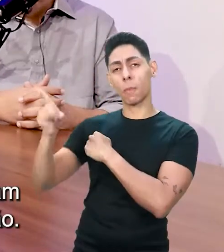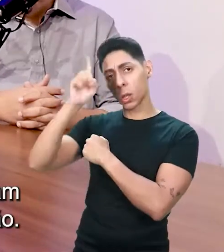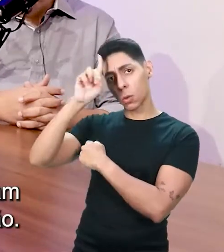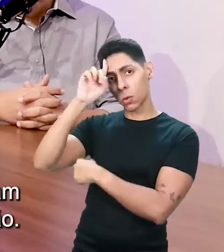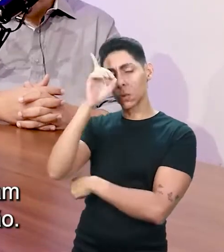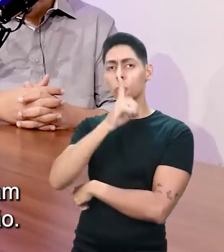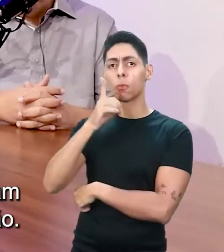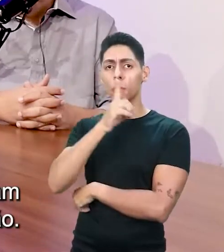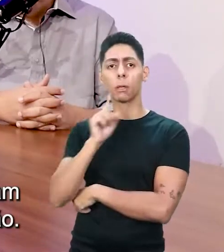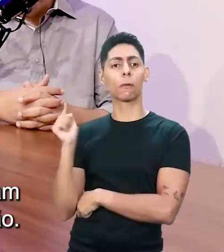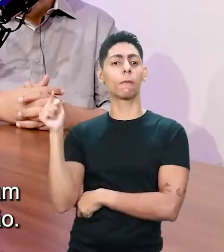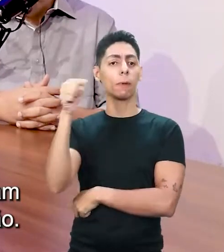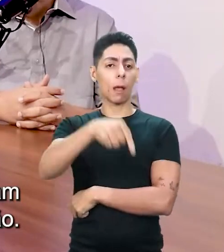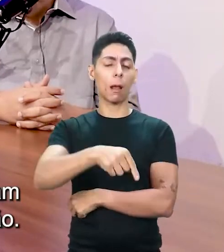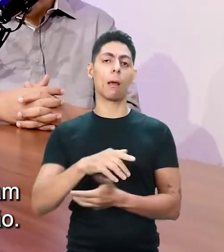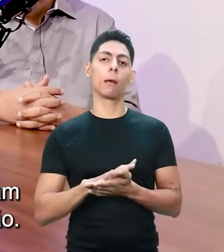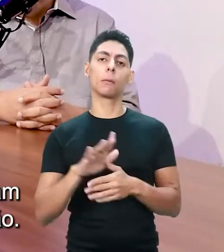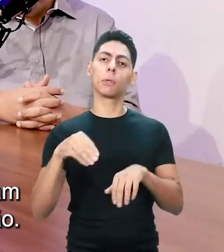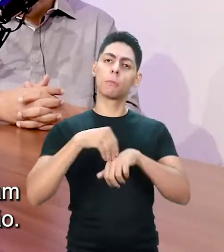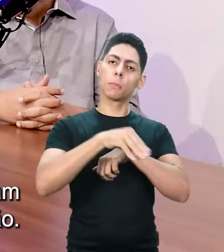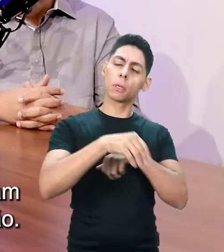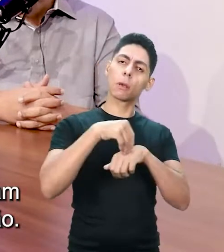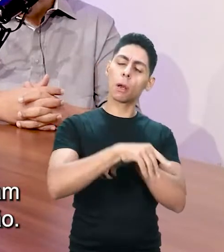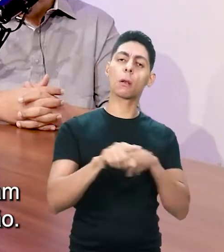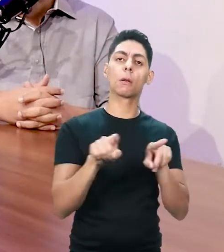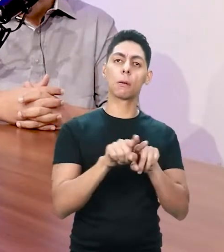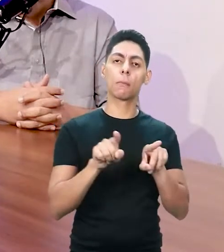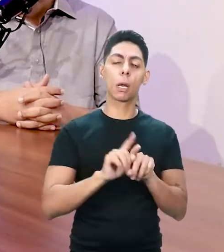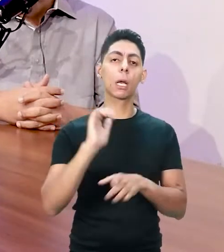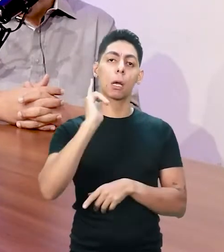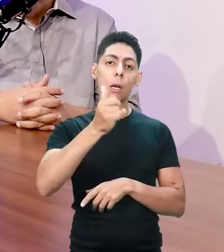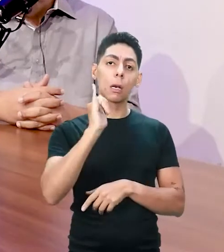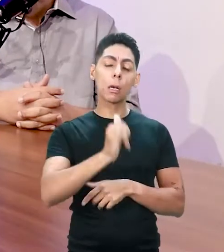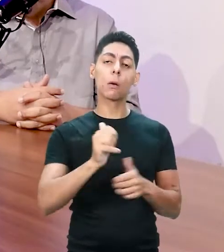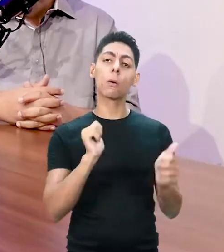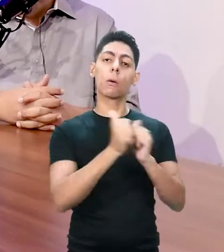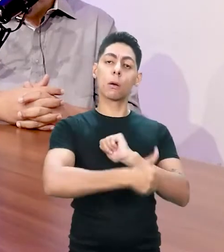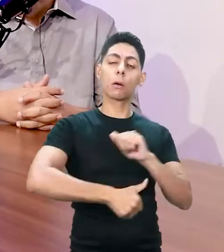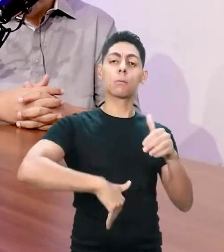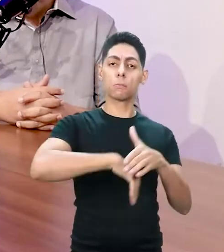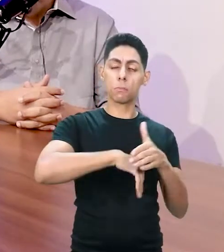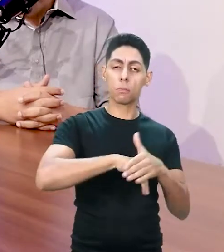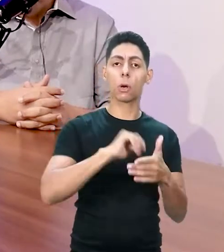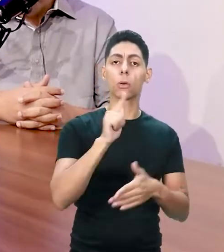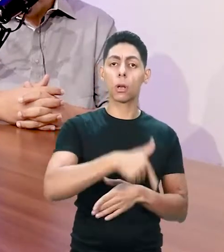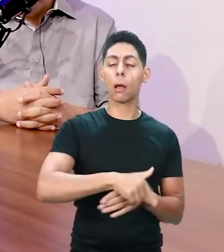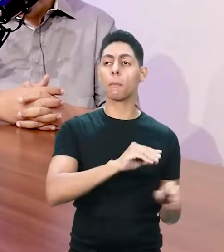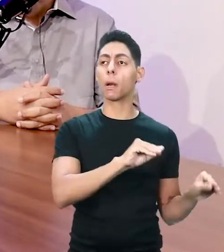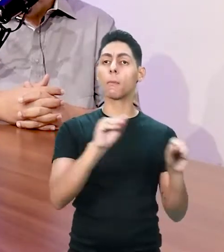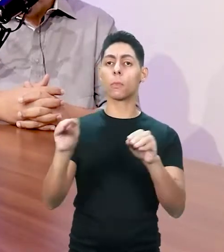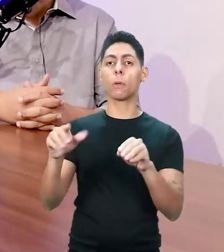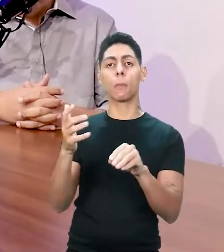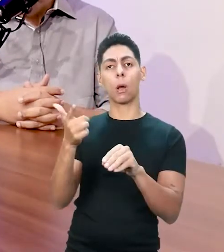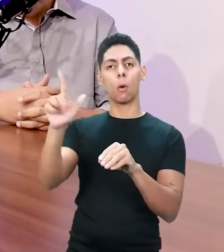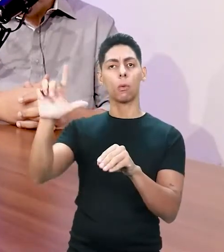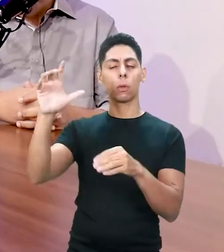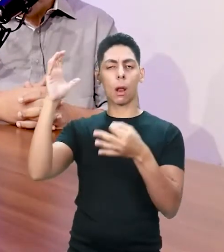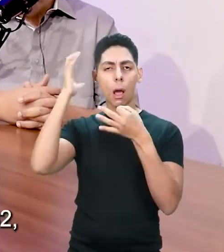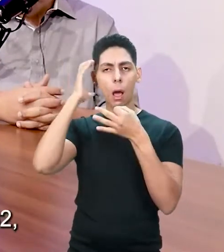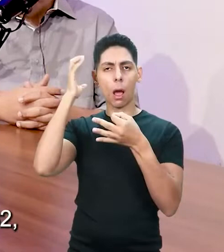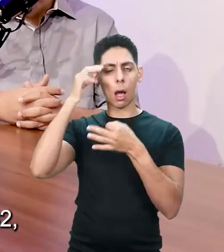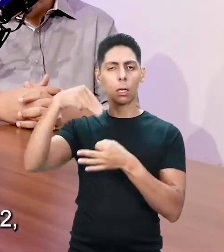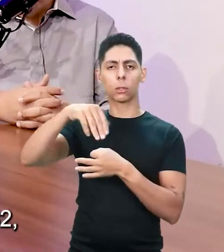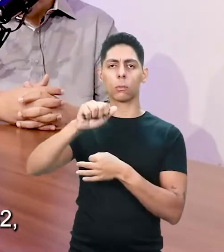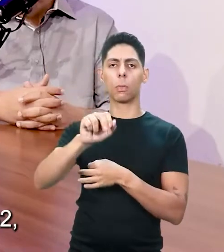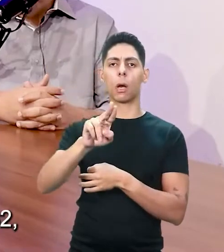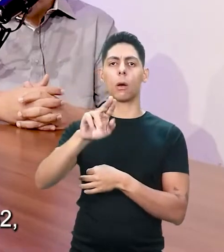esportivo. E me indicaram, um narrador esportivo de lá, o Nilson Leão, me indicou para ir para a Rádio Mauá. Em 82,